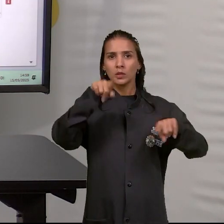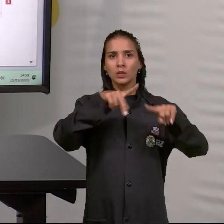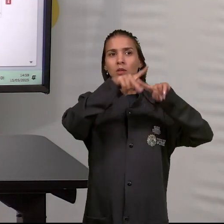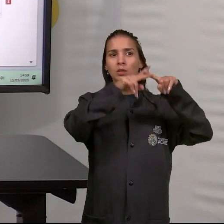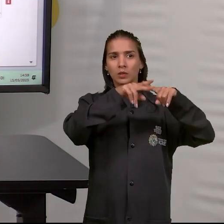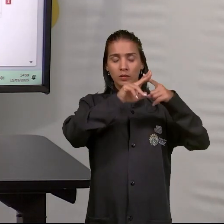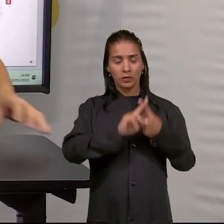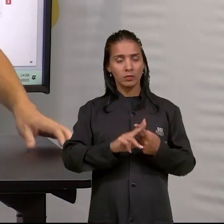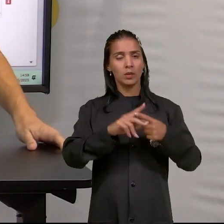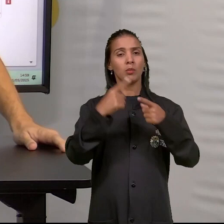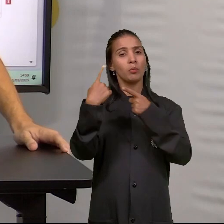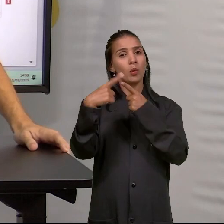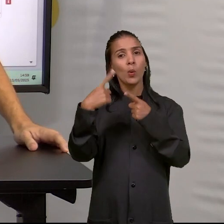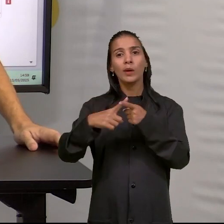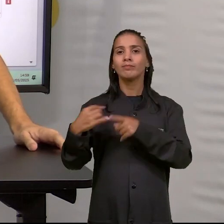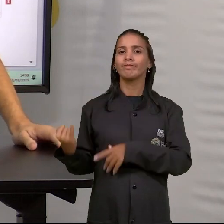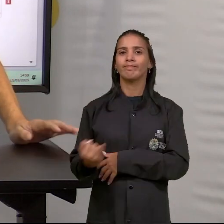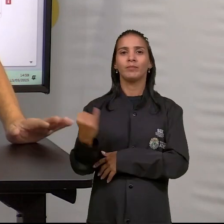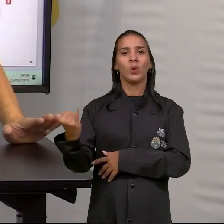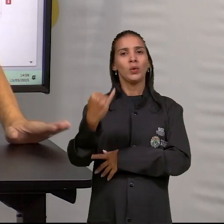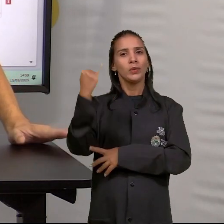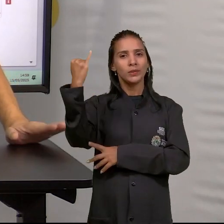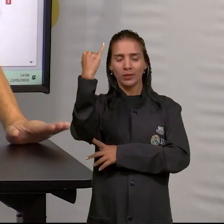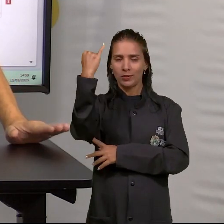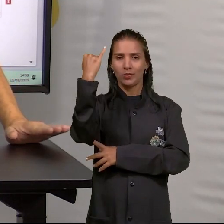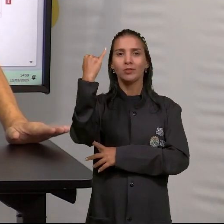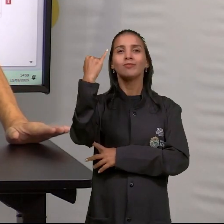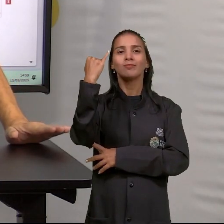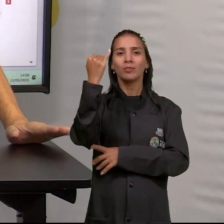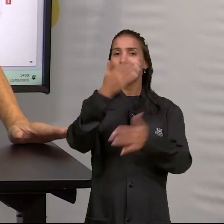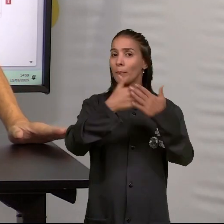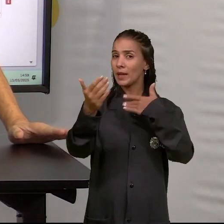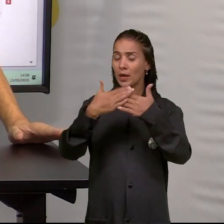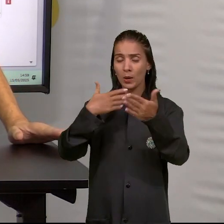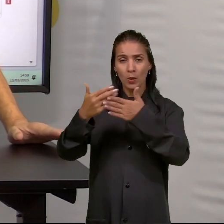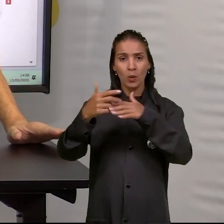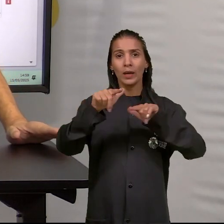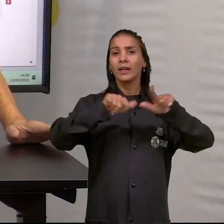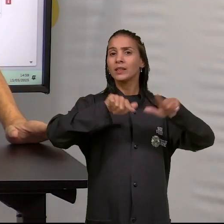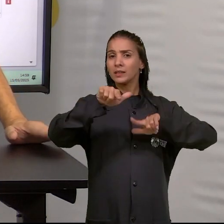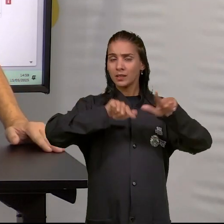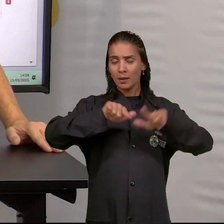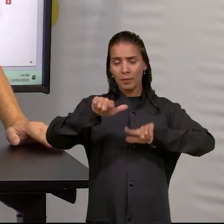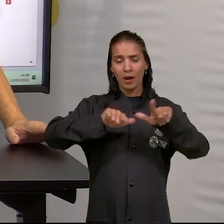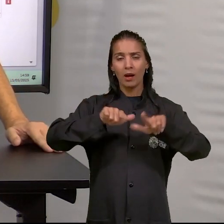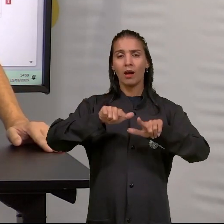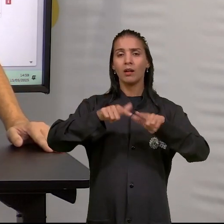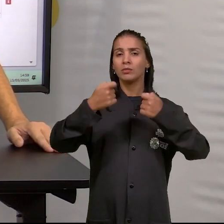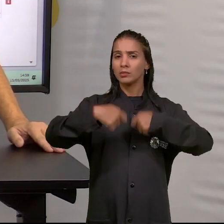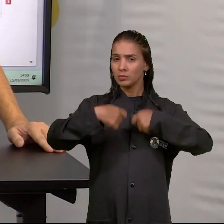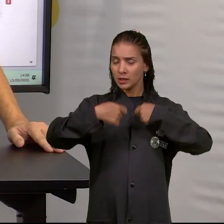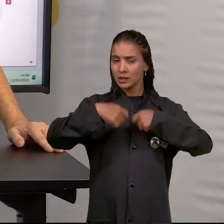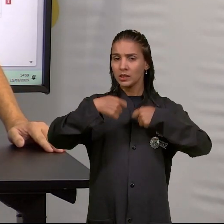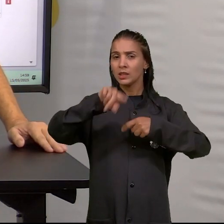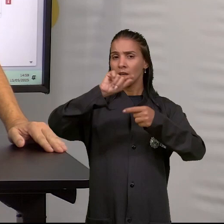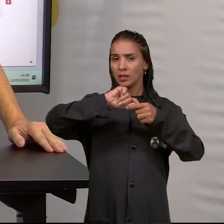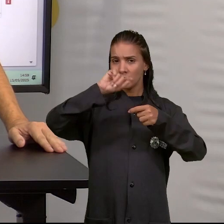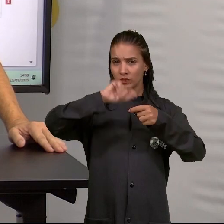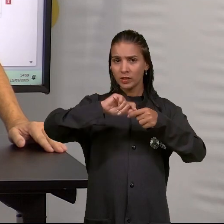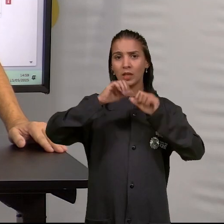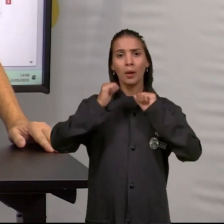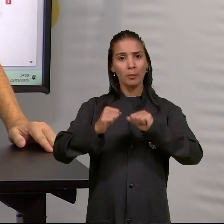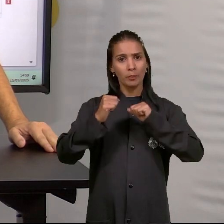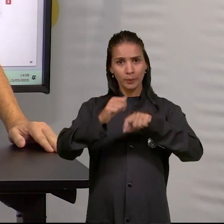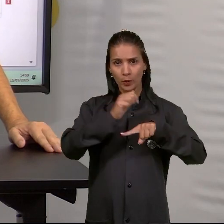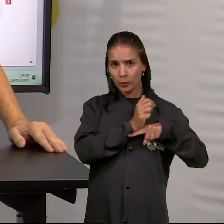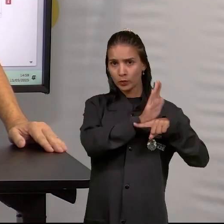acesso externo do SEI para qualquer tipo de demanda dentro do seu processo ou do seu